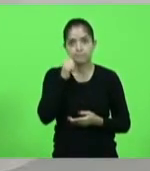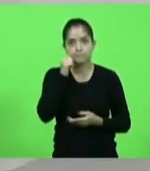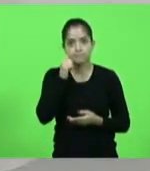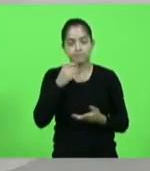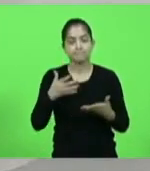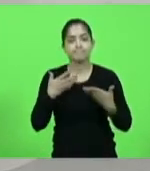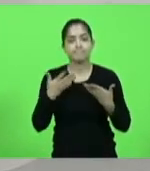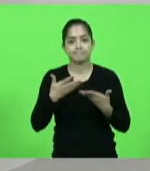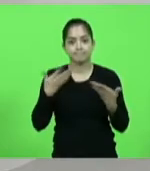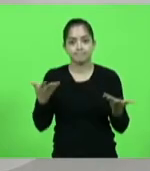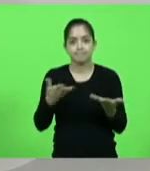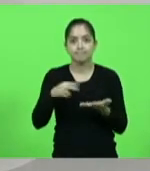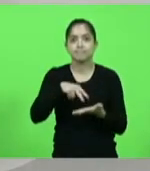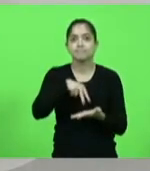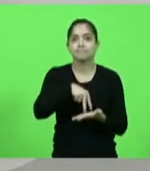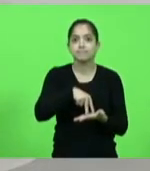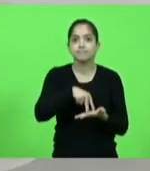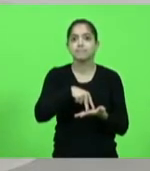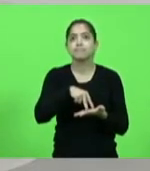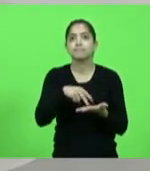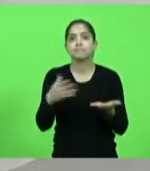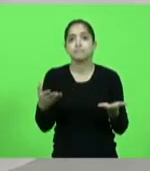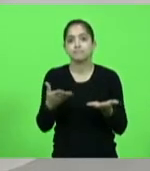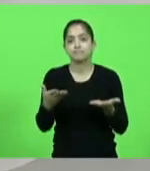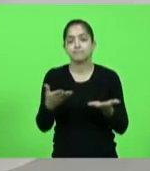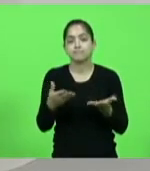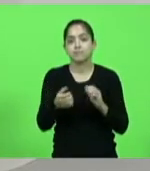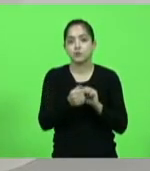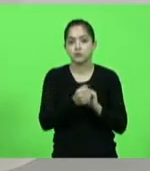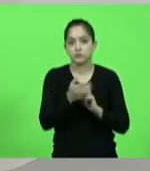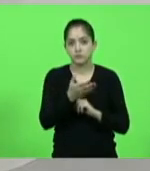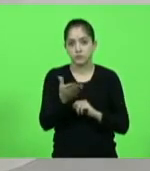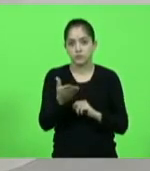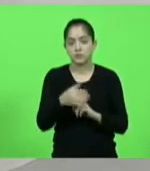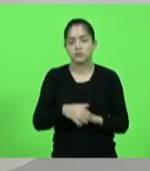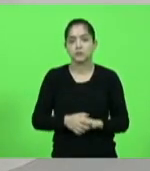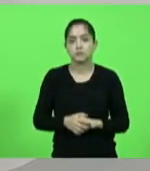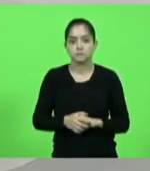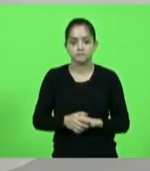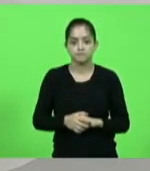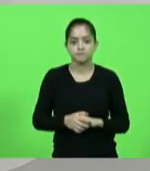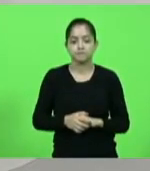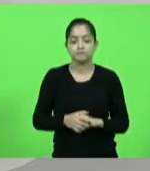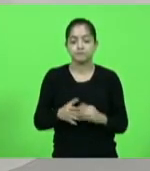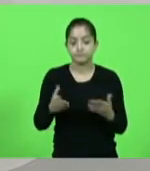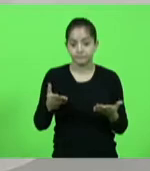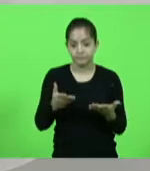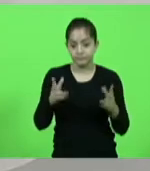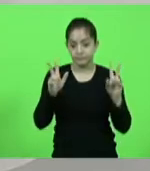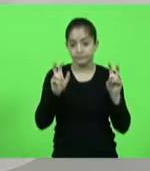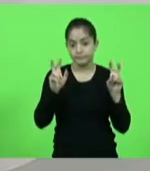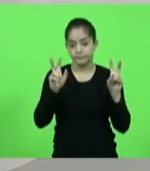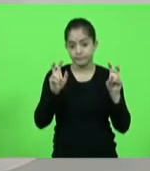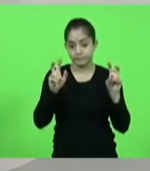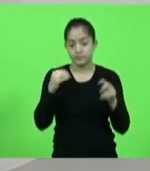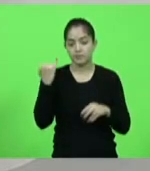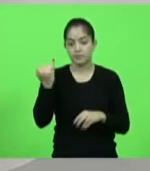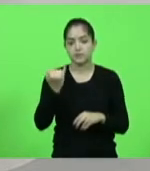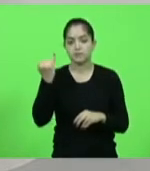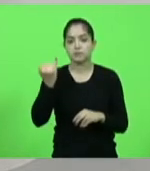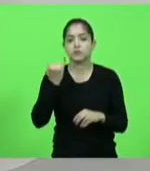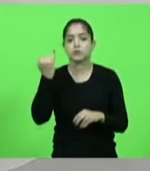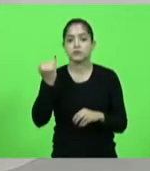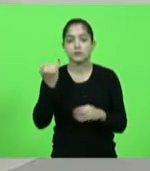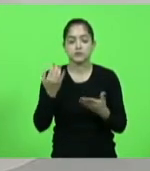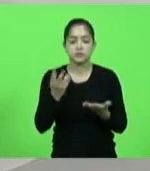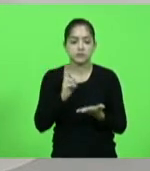mais uma vez estar aqui nessa tribuna, nesse dia com vocês. Bem, trago temas relevantes aqui hoje, como